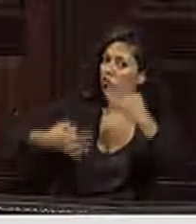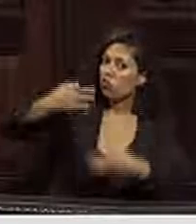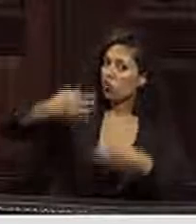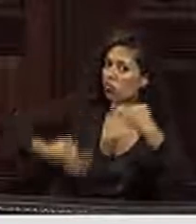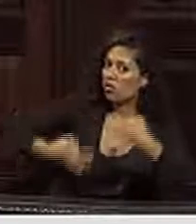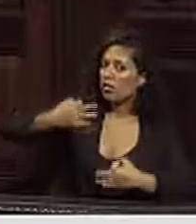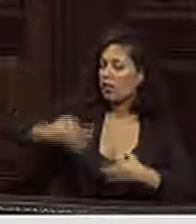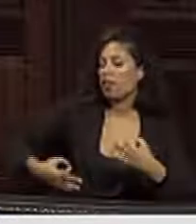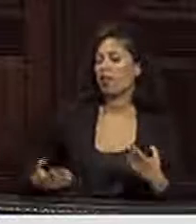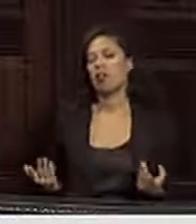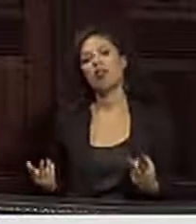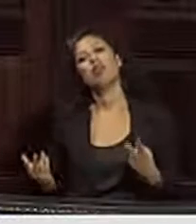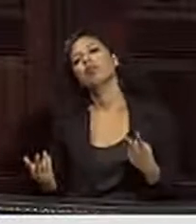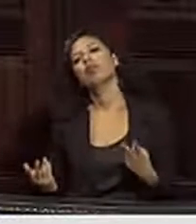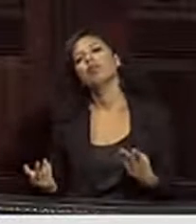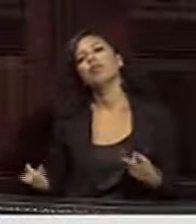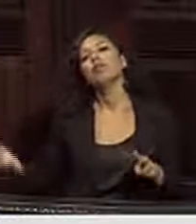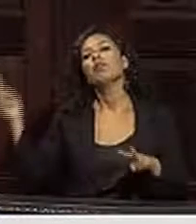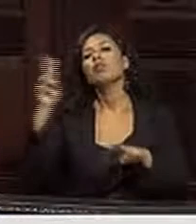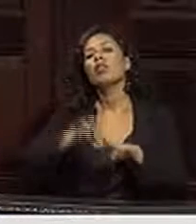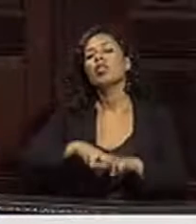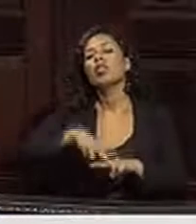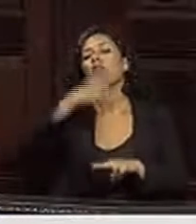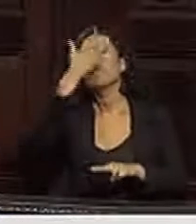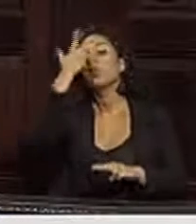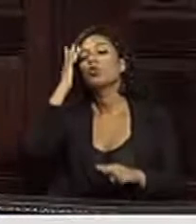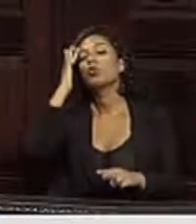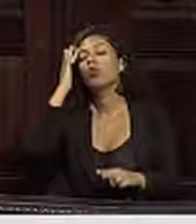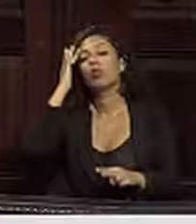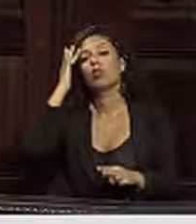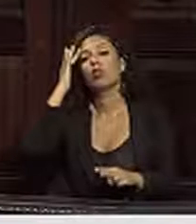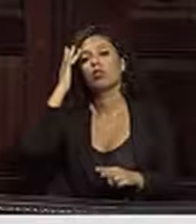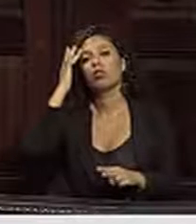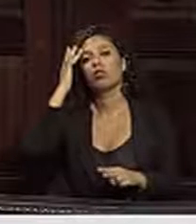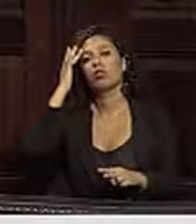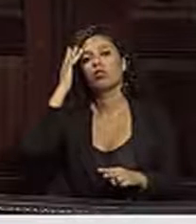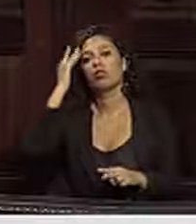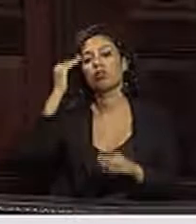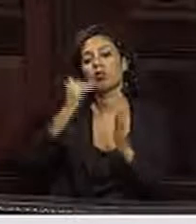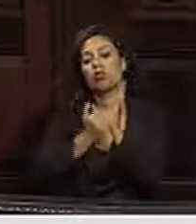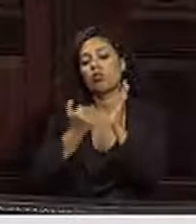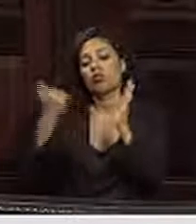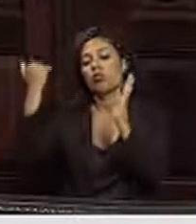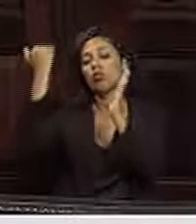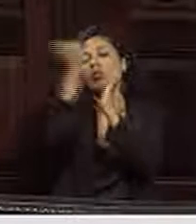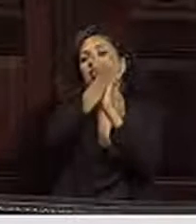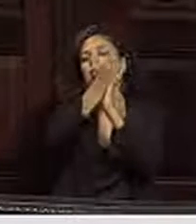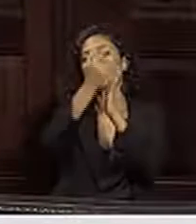prenderia pessoas que estão acima da lei